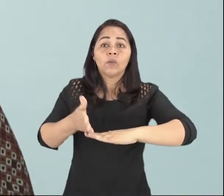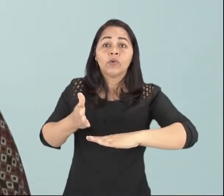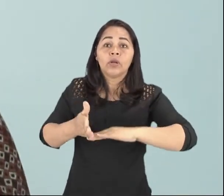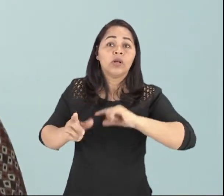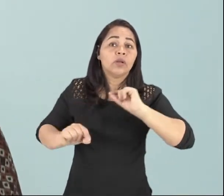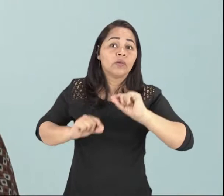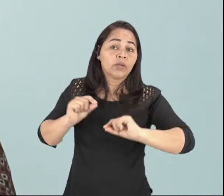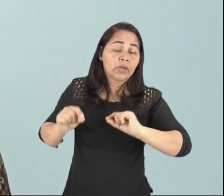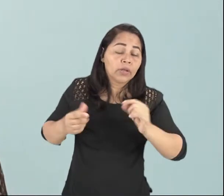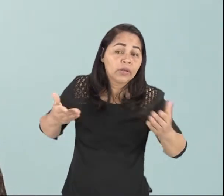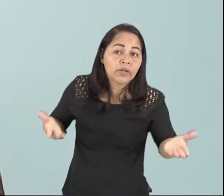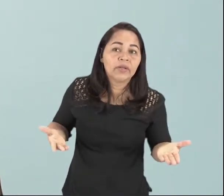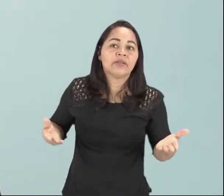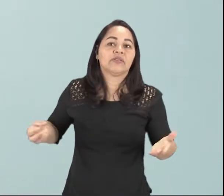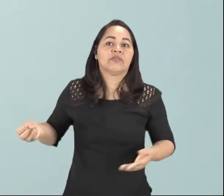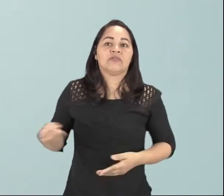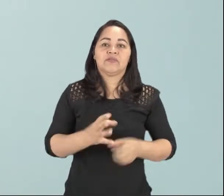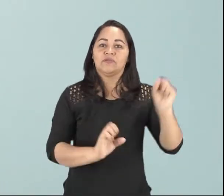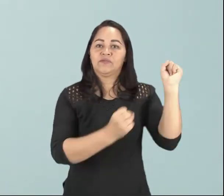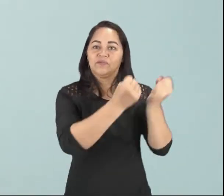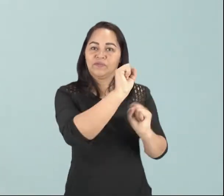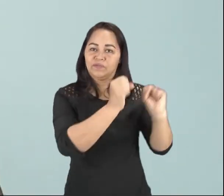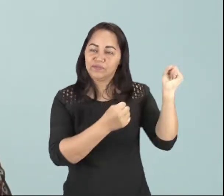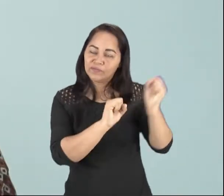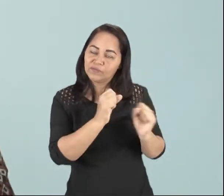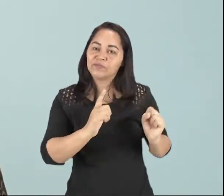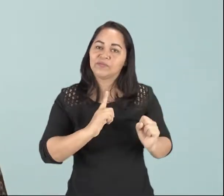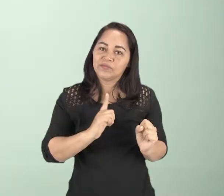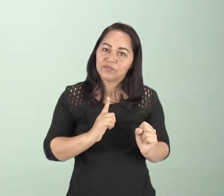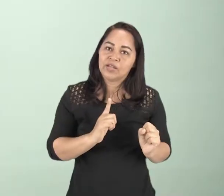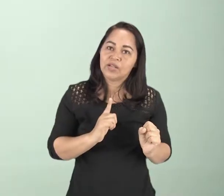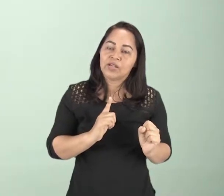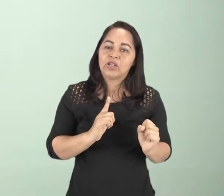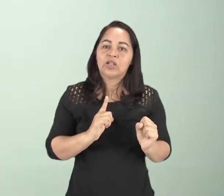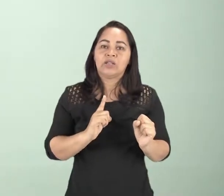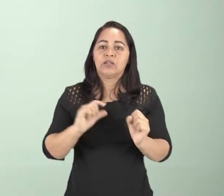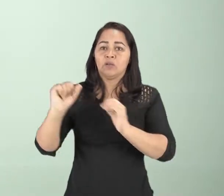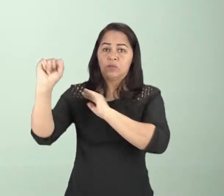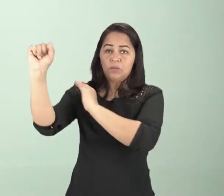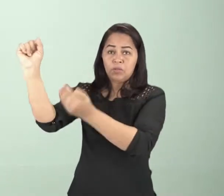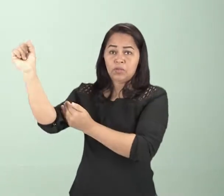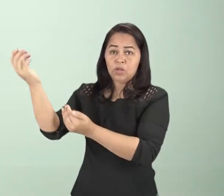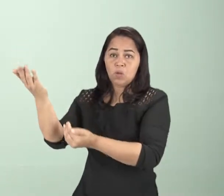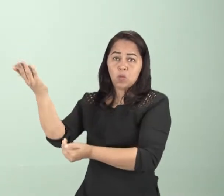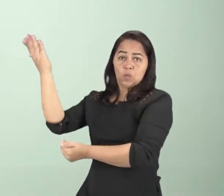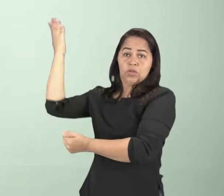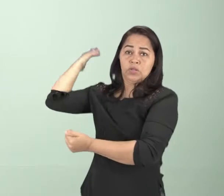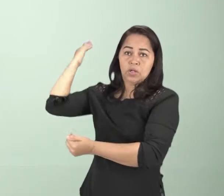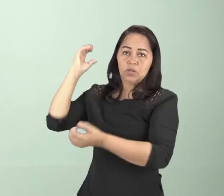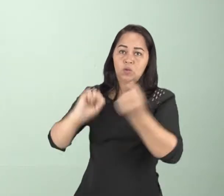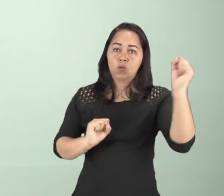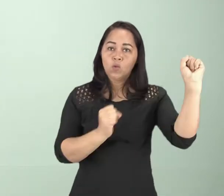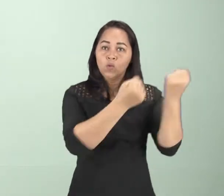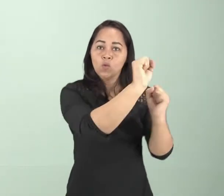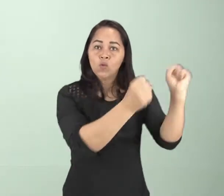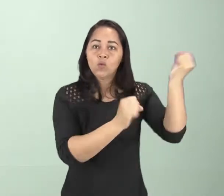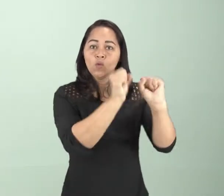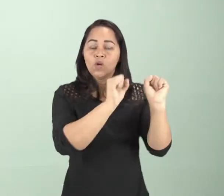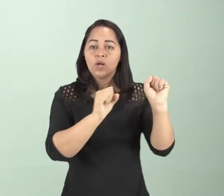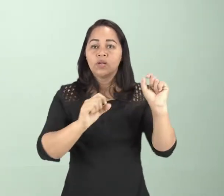essas sociedades? São essas sociedades onde o trabalho braçal fica de lado e aí você tem trabalho de ordem intelectual, que exige de